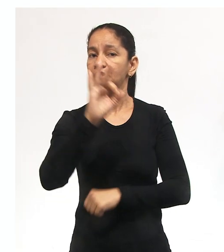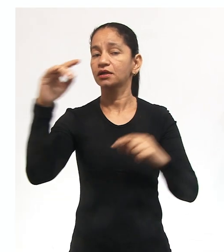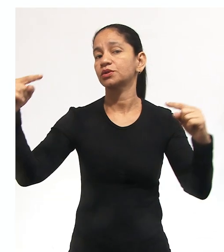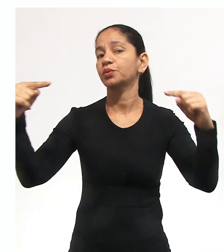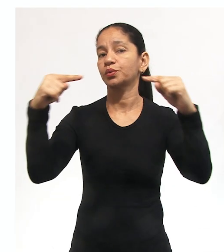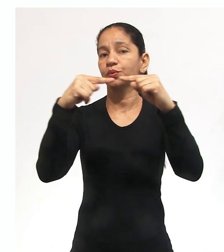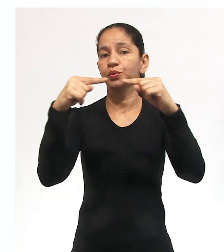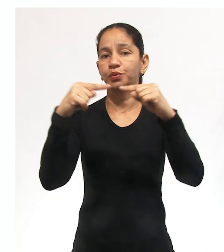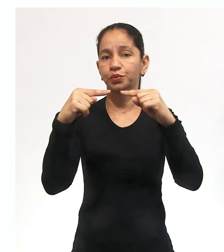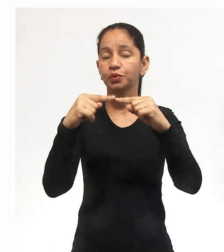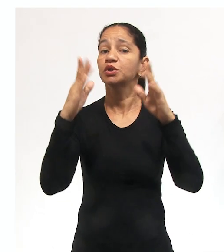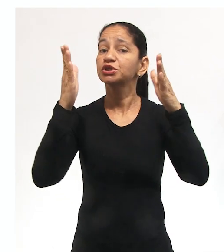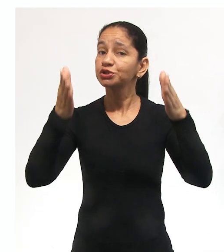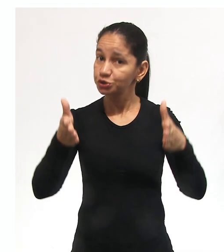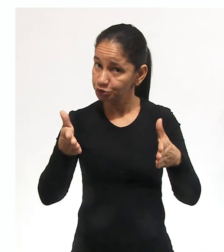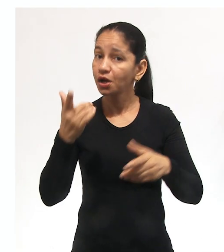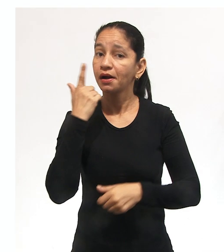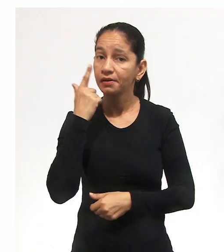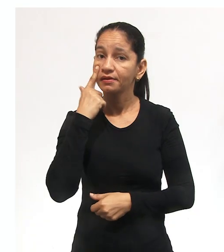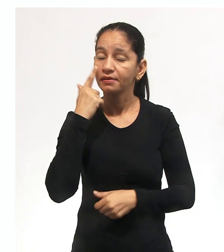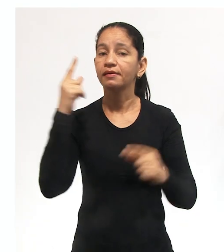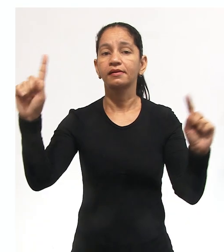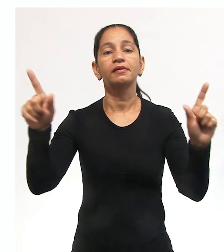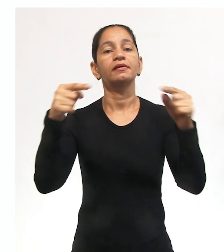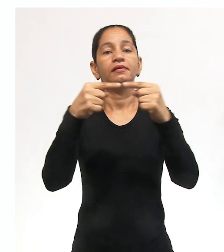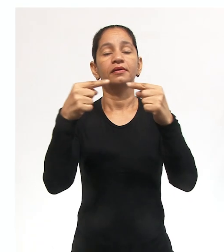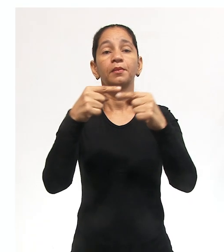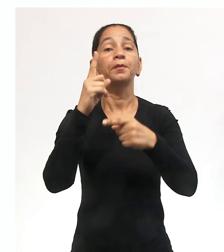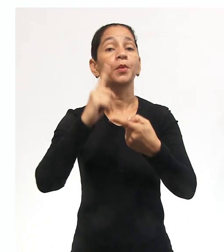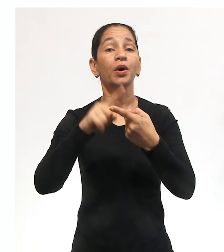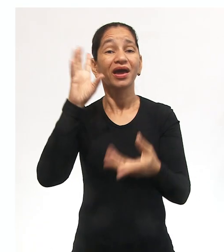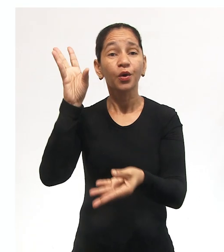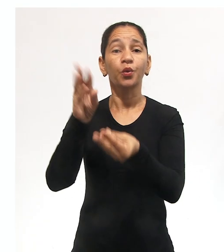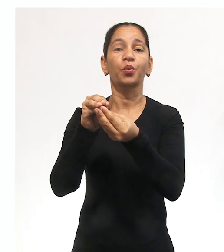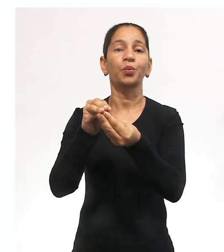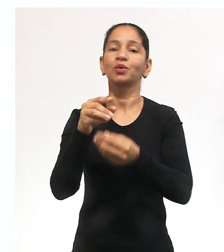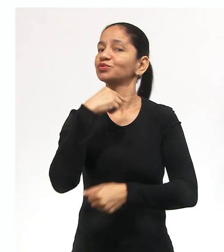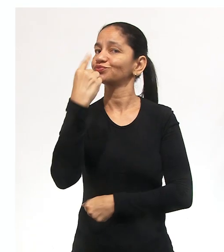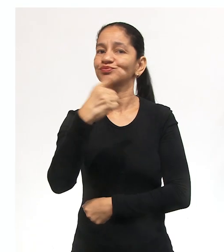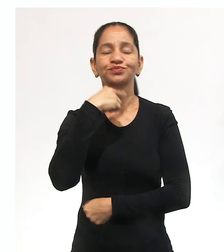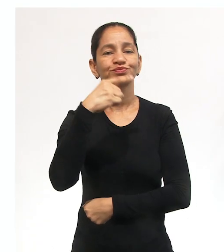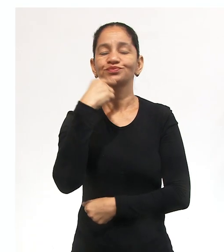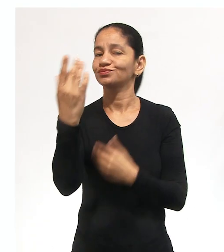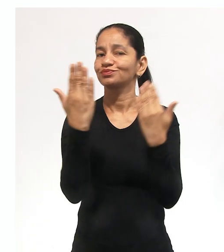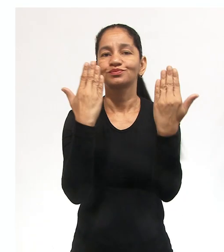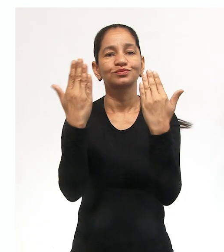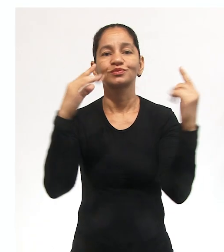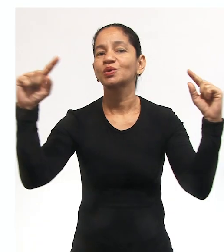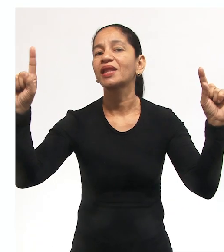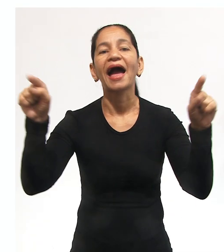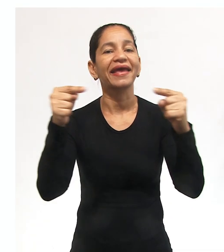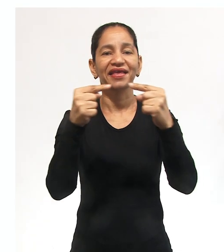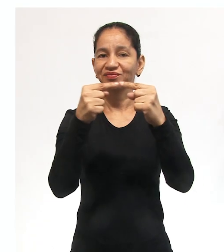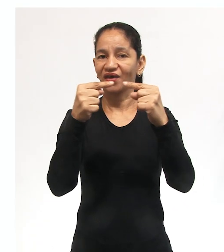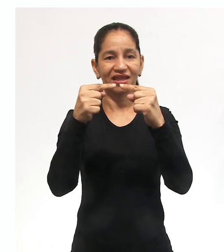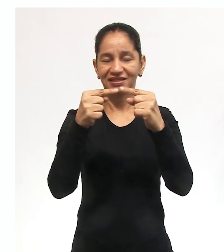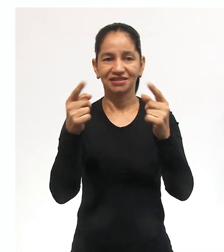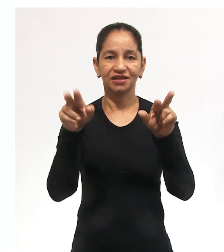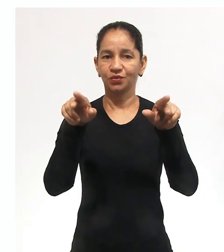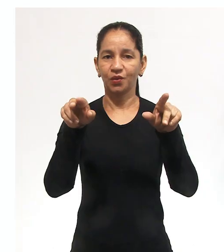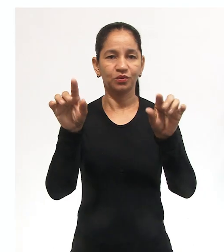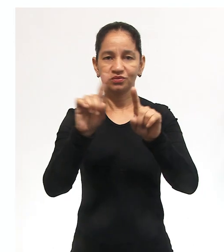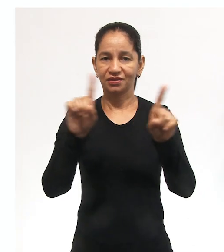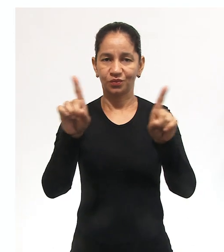verificar que o regime de capitalização composta não existe proporcionalidade, né? Proporcionalidade de